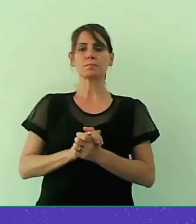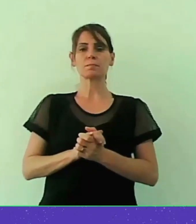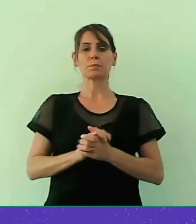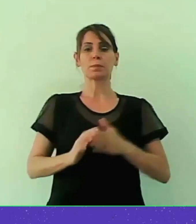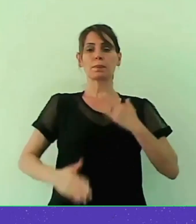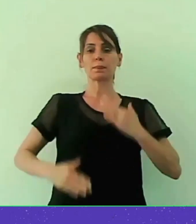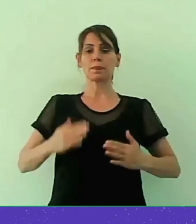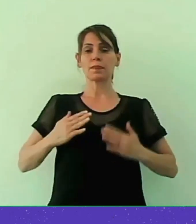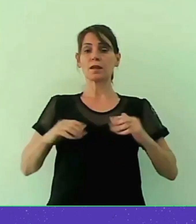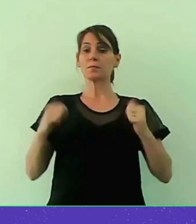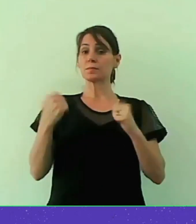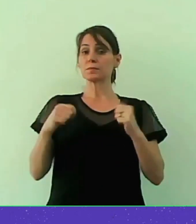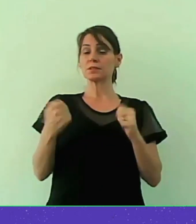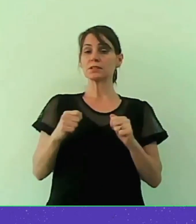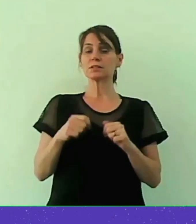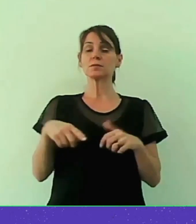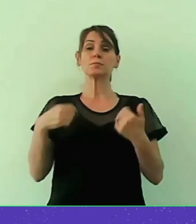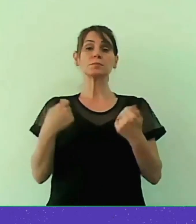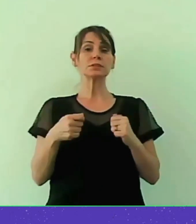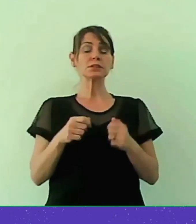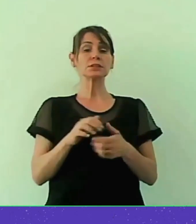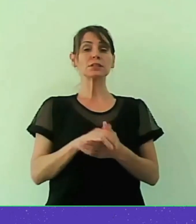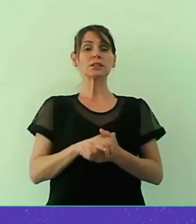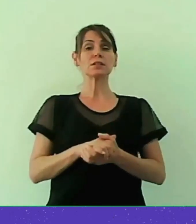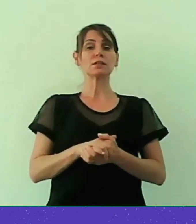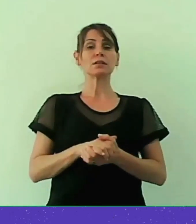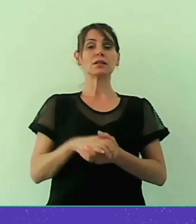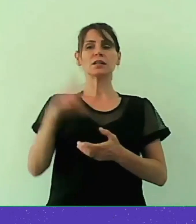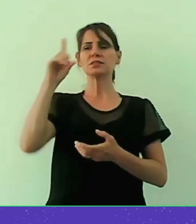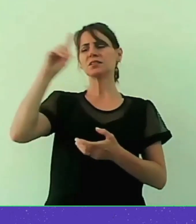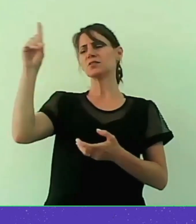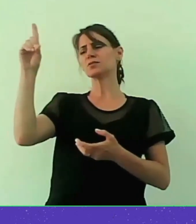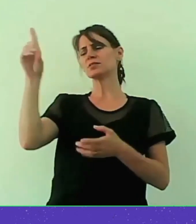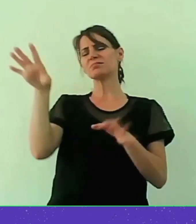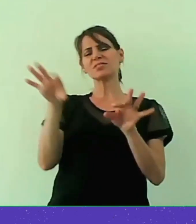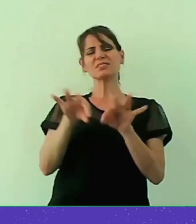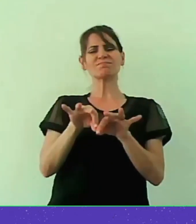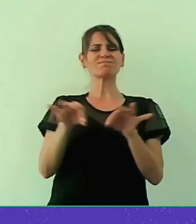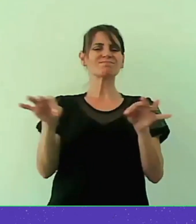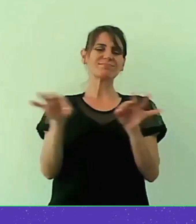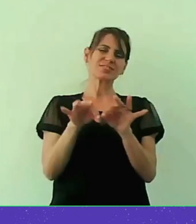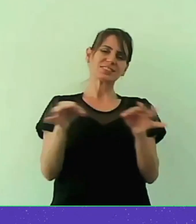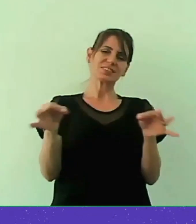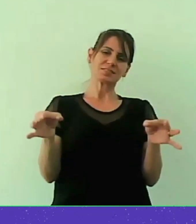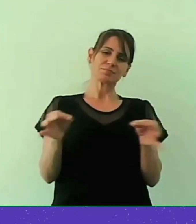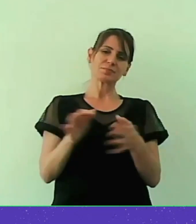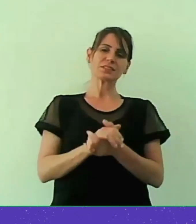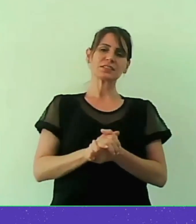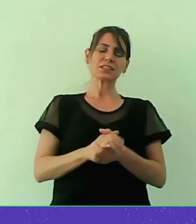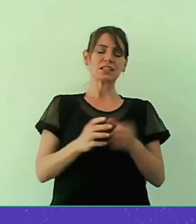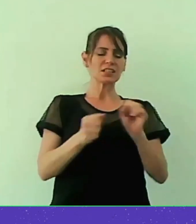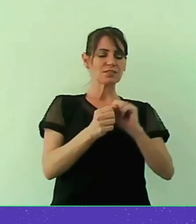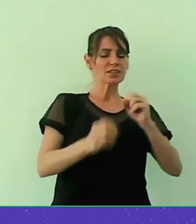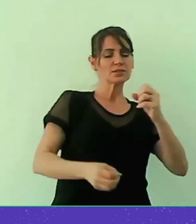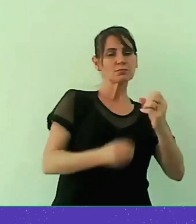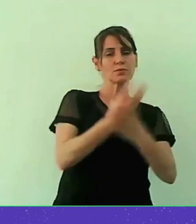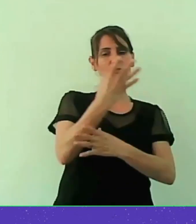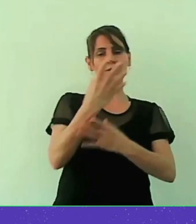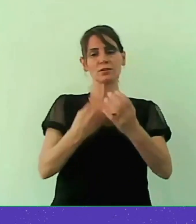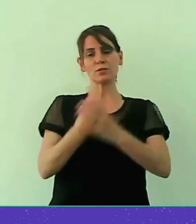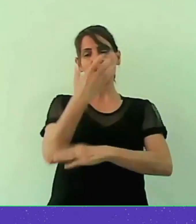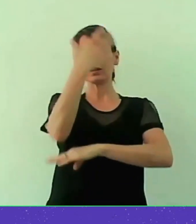física ser atendida, para Deus é muito simples. Ele criou as ervas, criou as árvores,